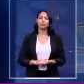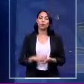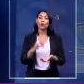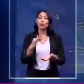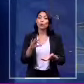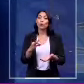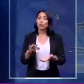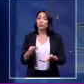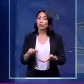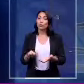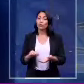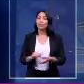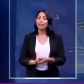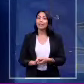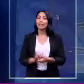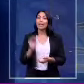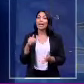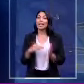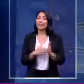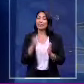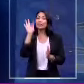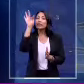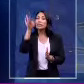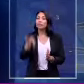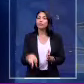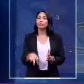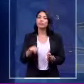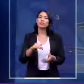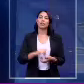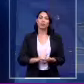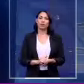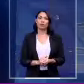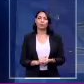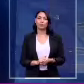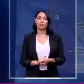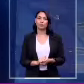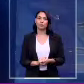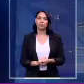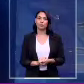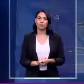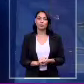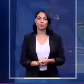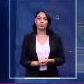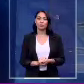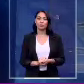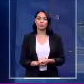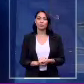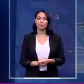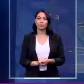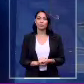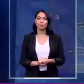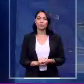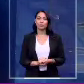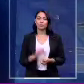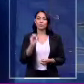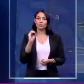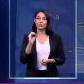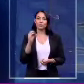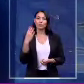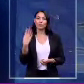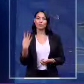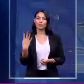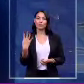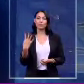a sua cartela do início ao fim, porque você já pode ganhar prêmios com 11 acertos. Mais uma bola chegando, é